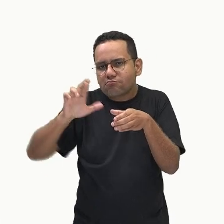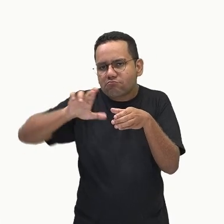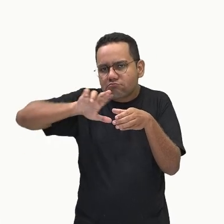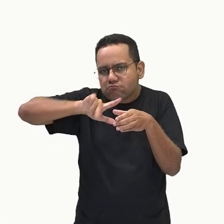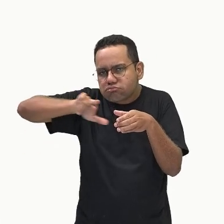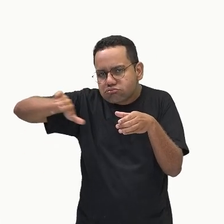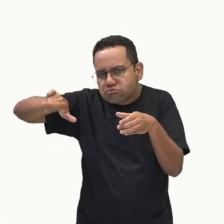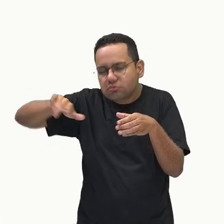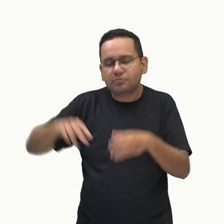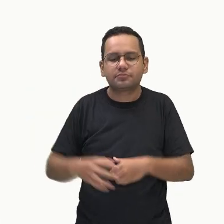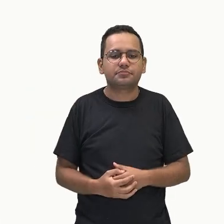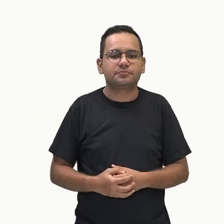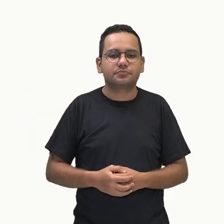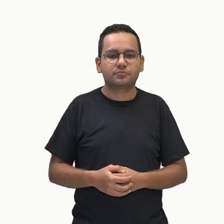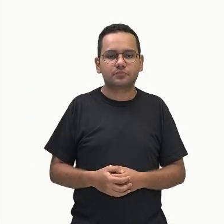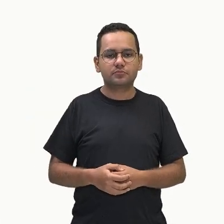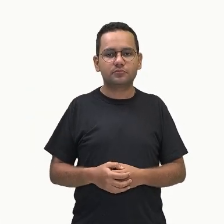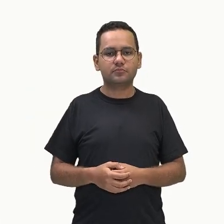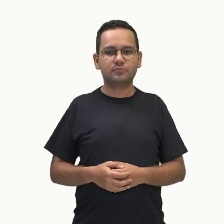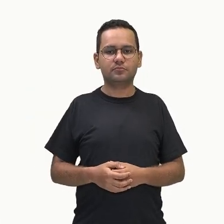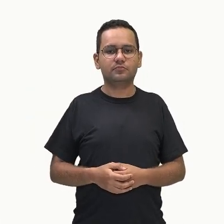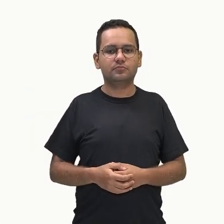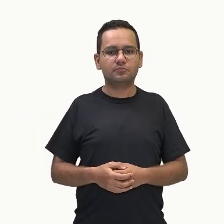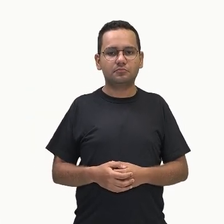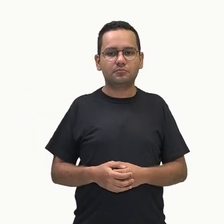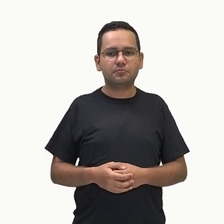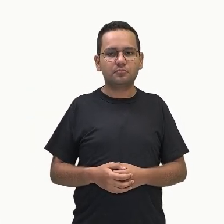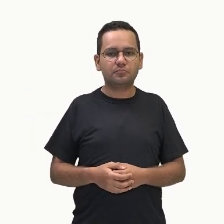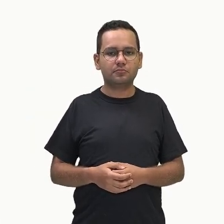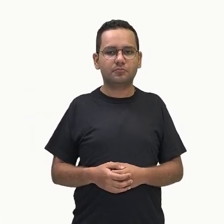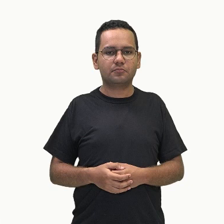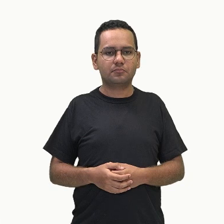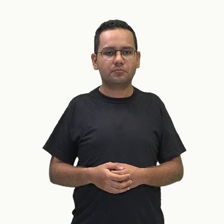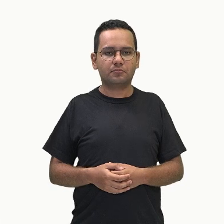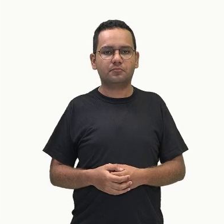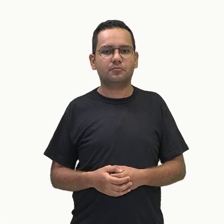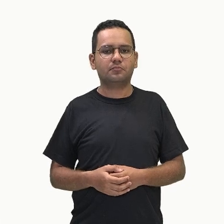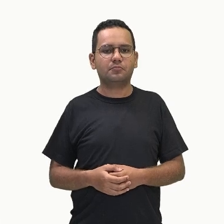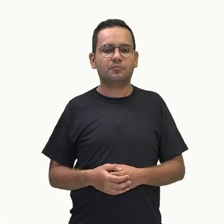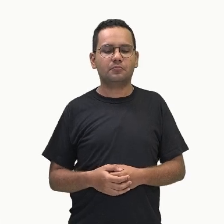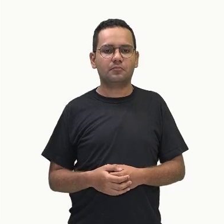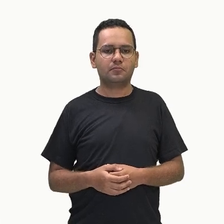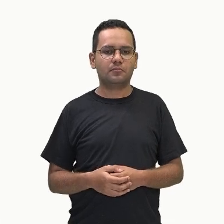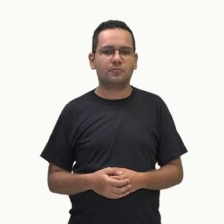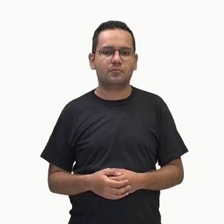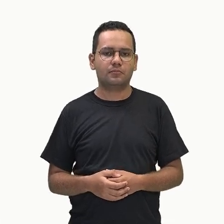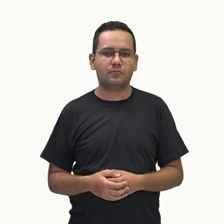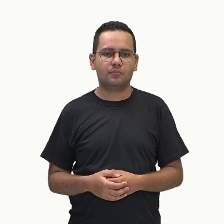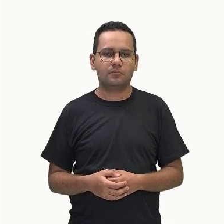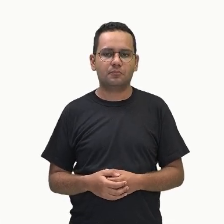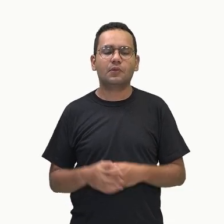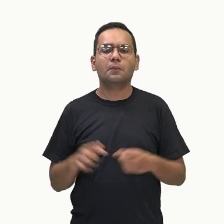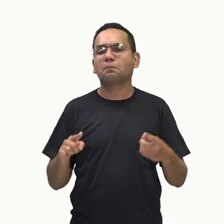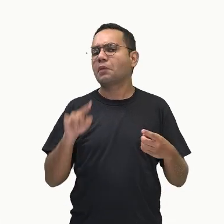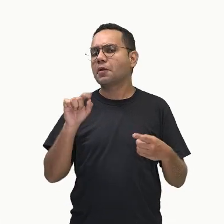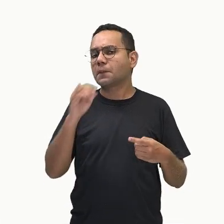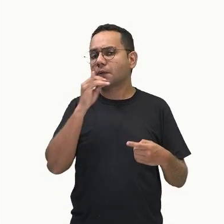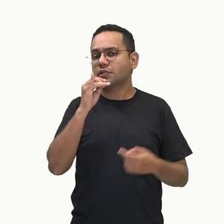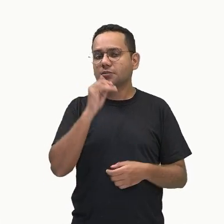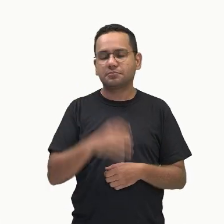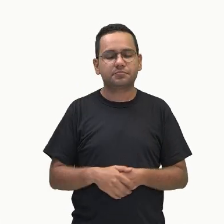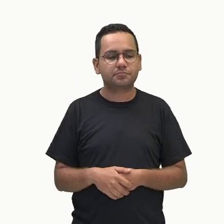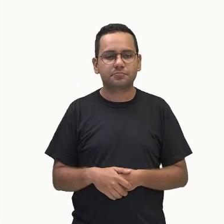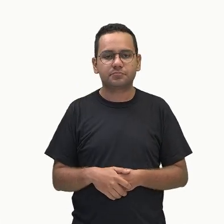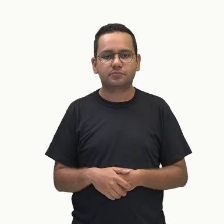de um recipiente, por exemplo, mas elas não serão combinadas quimicamente. Não ser combinada quimicamente